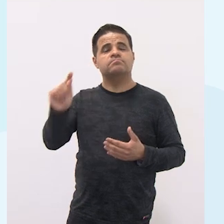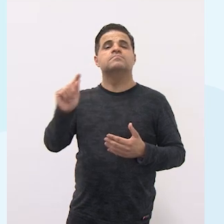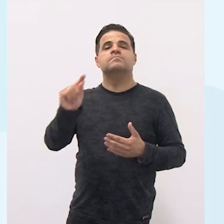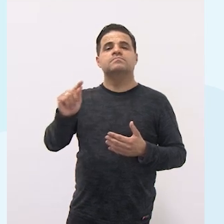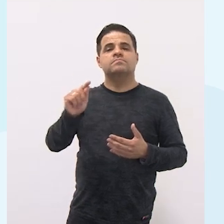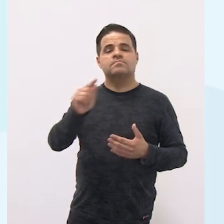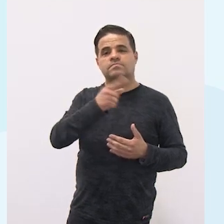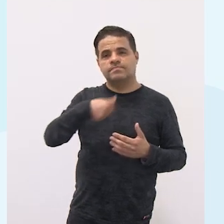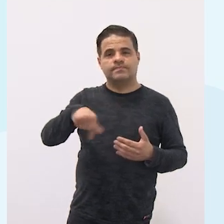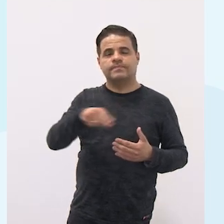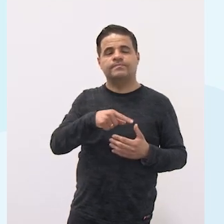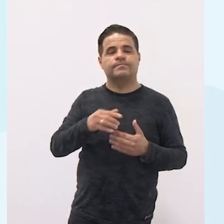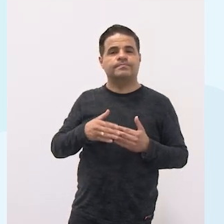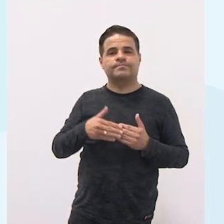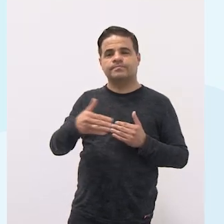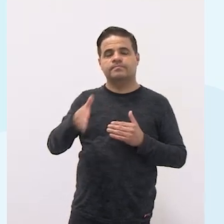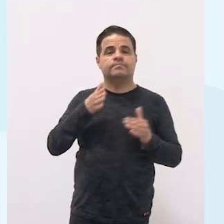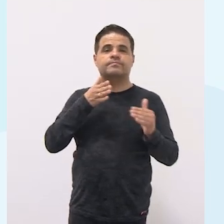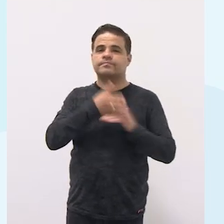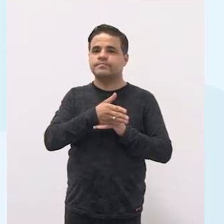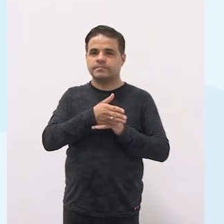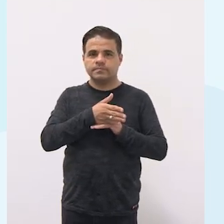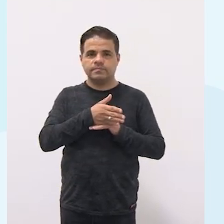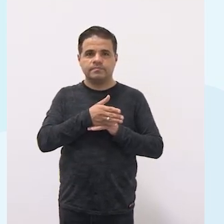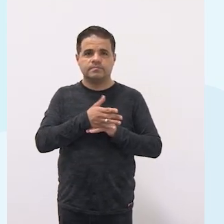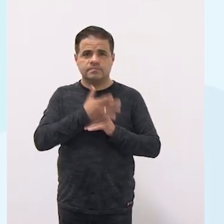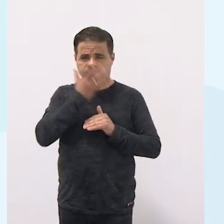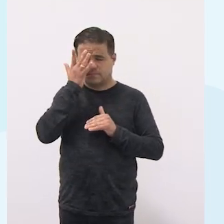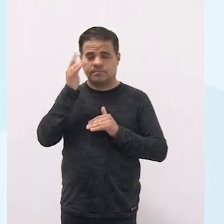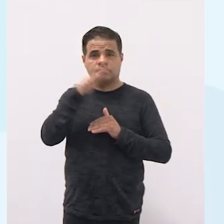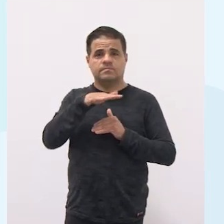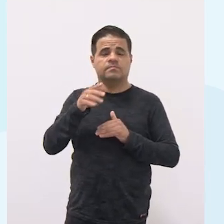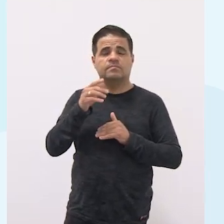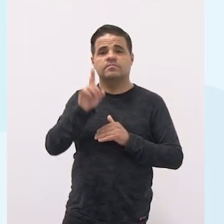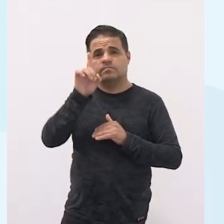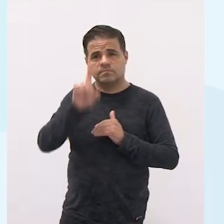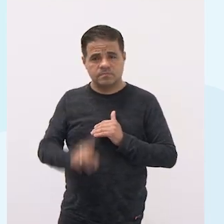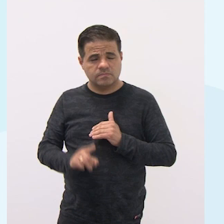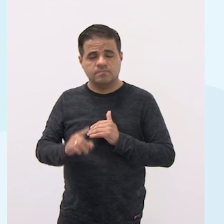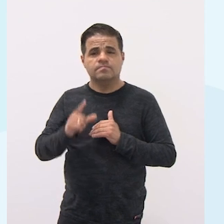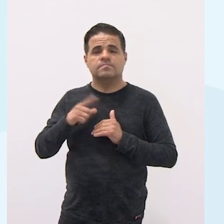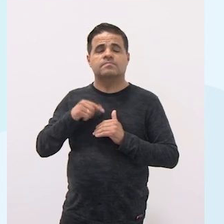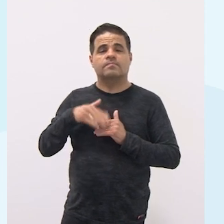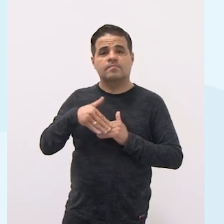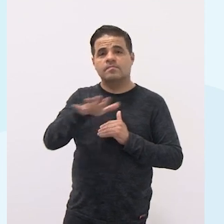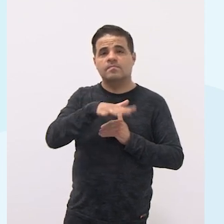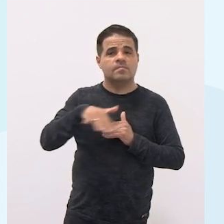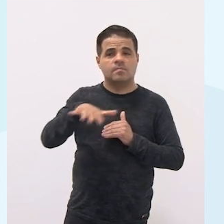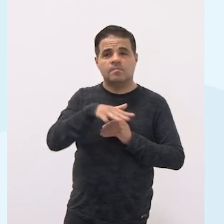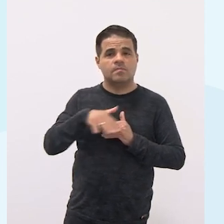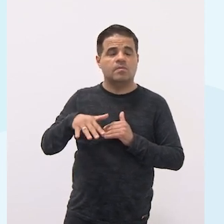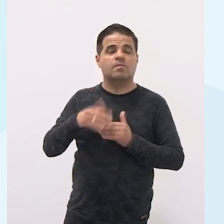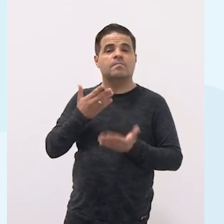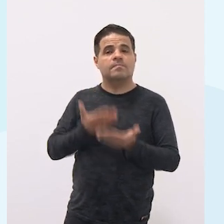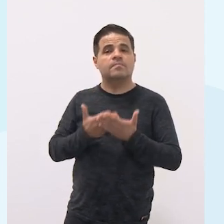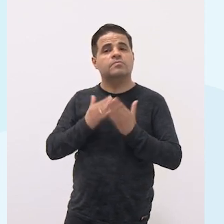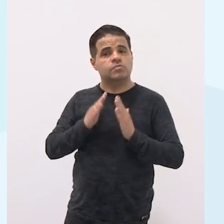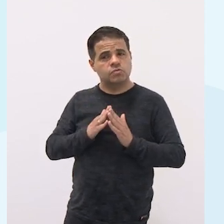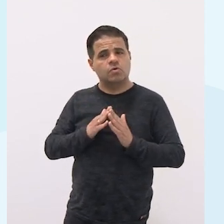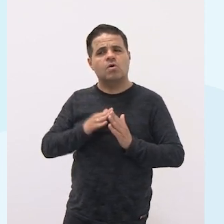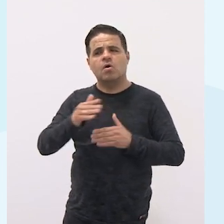que isso faça para que as pessoas com deficiência possam ter mais espaço para escola,